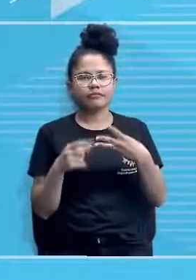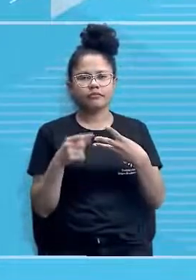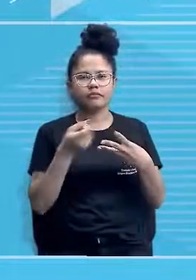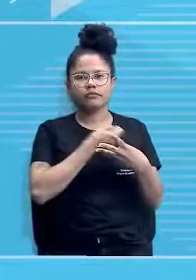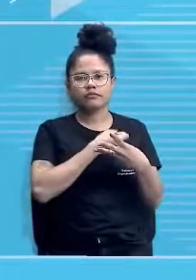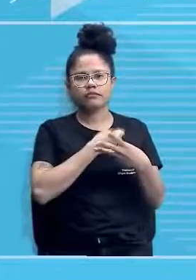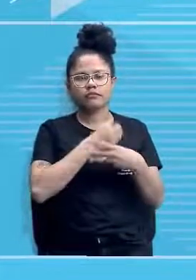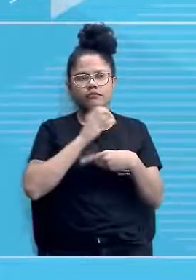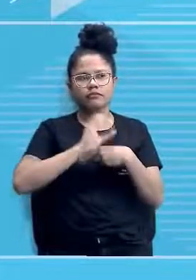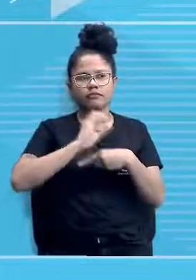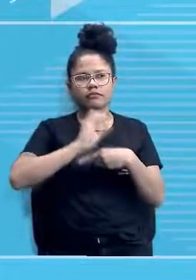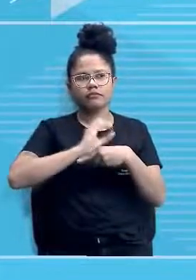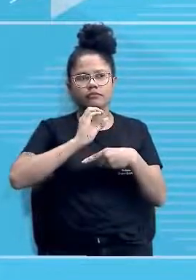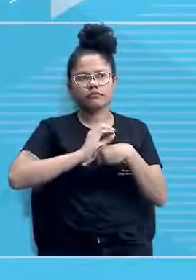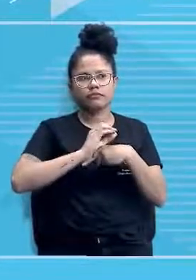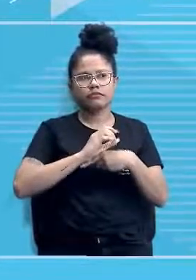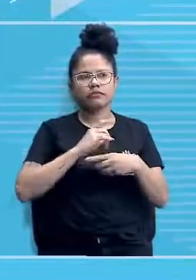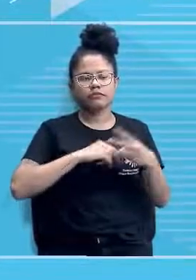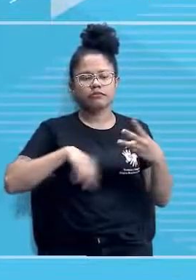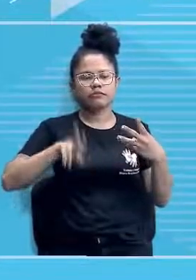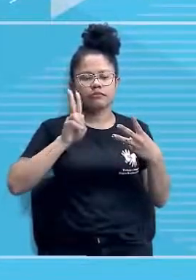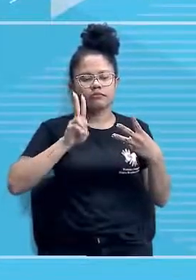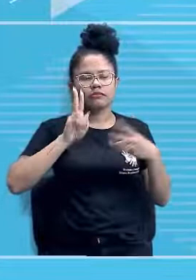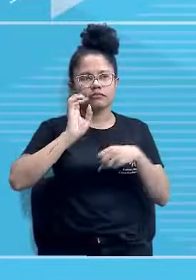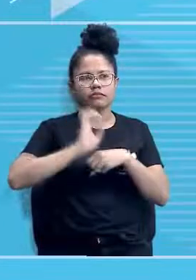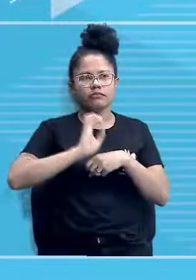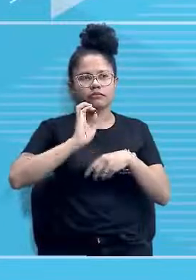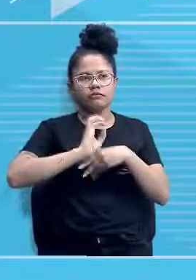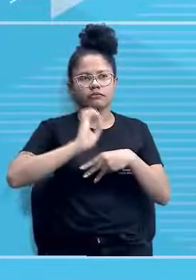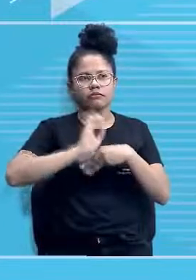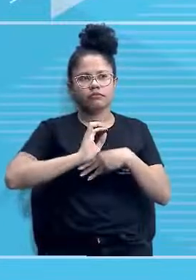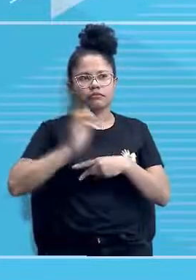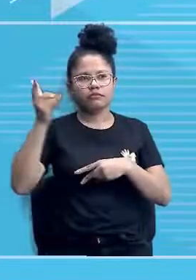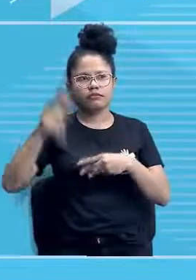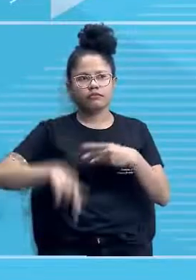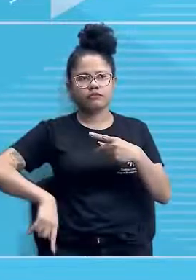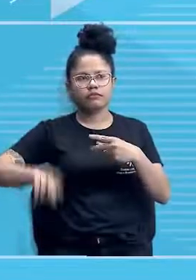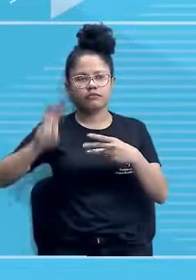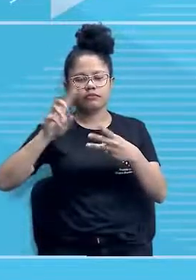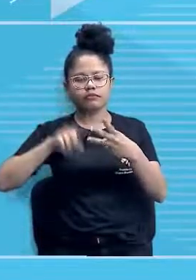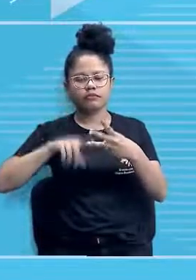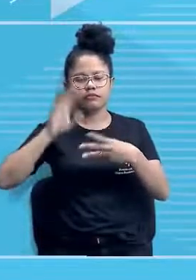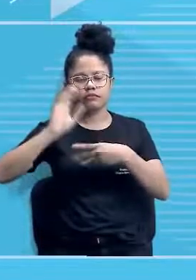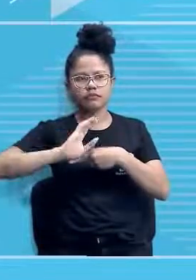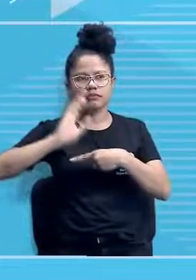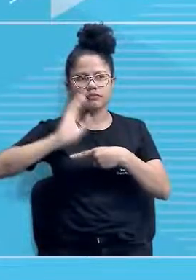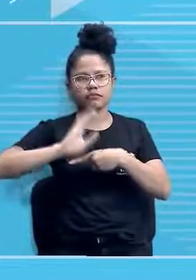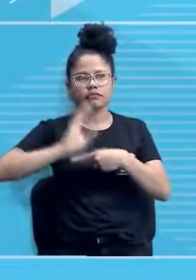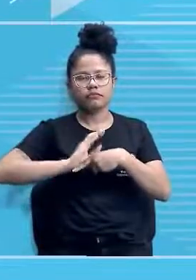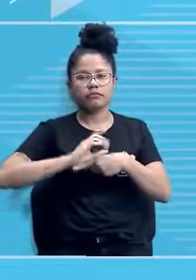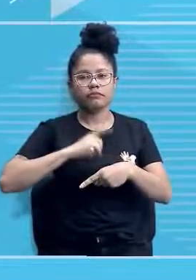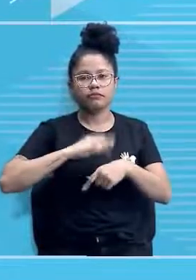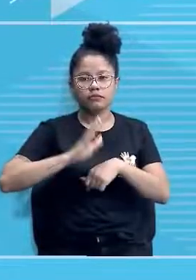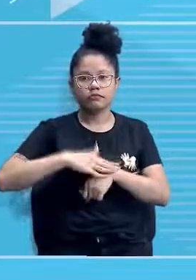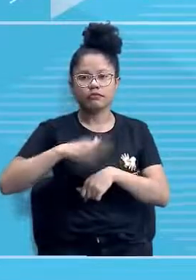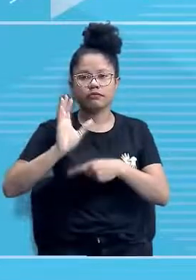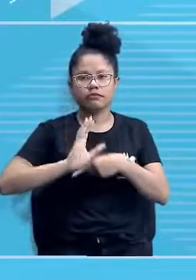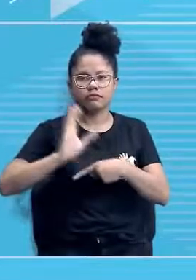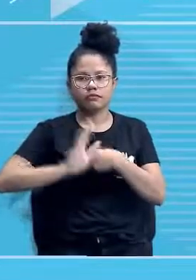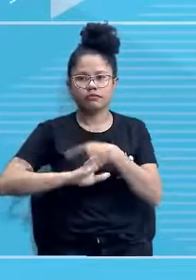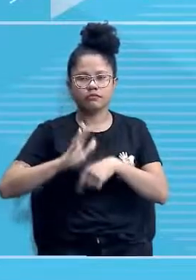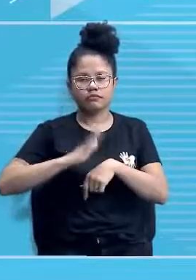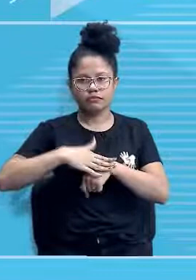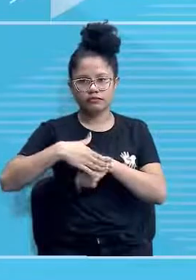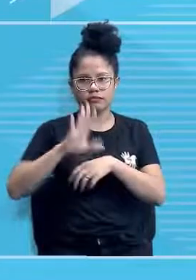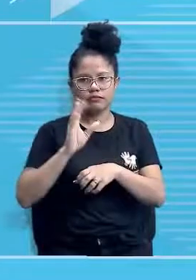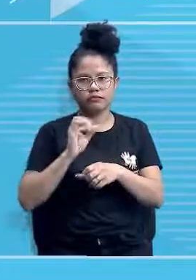carbono aqui eu pensei que só tem dois carbonos e o outro tem três carbonos conclusão quem tem mais carbonos o